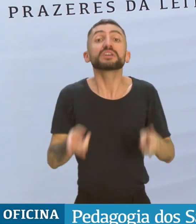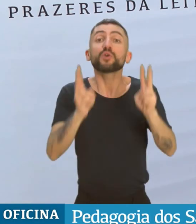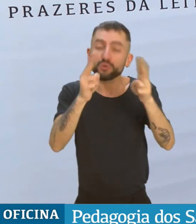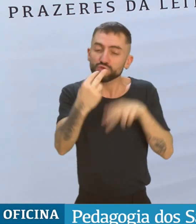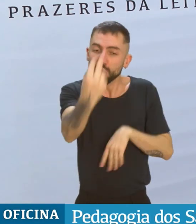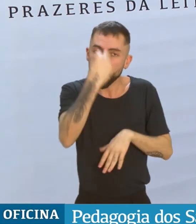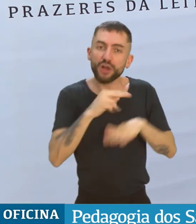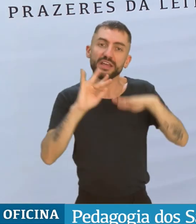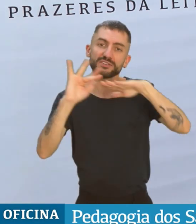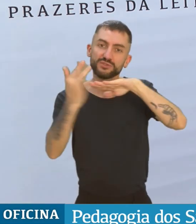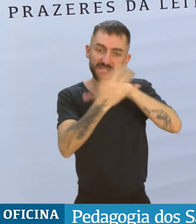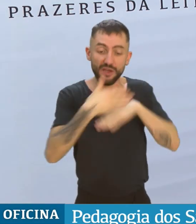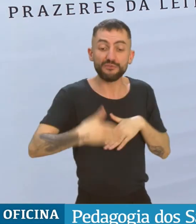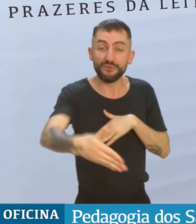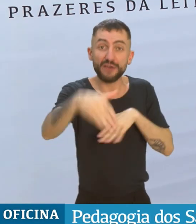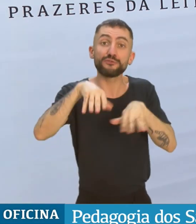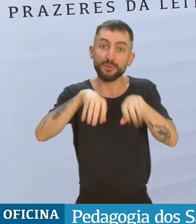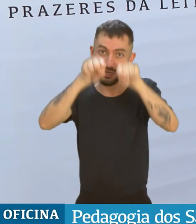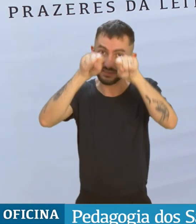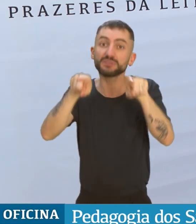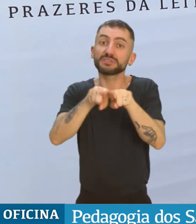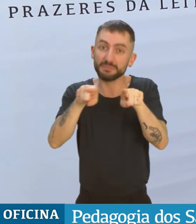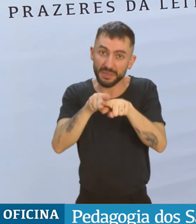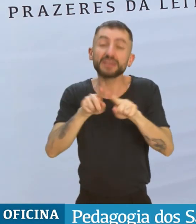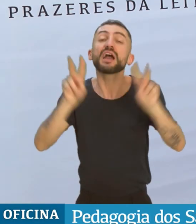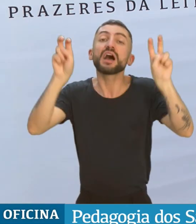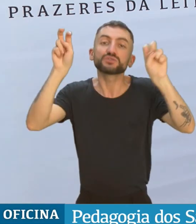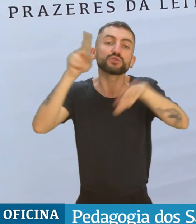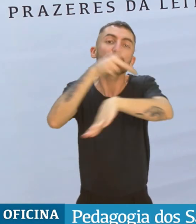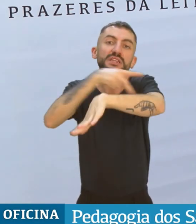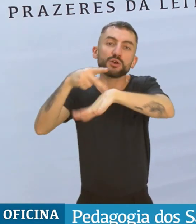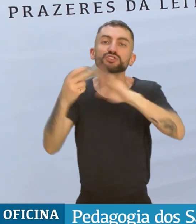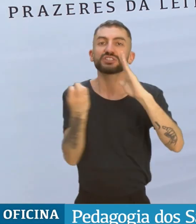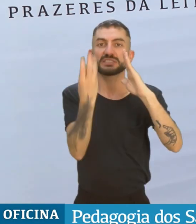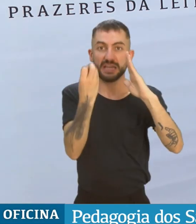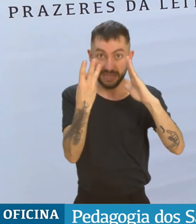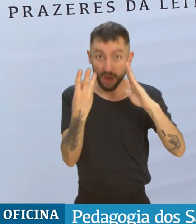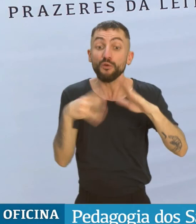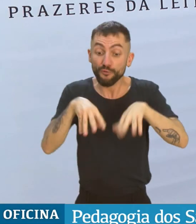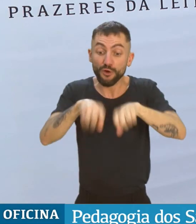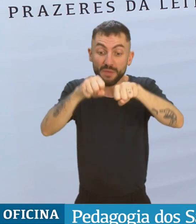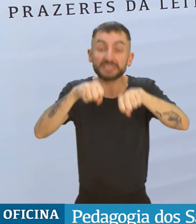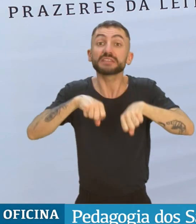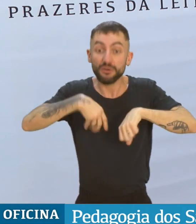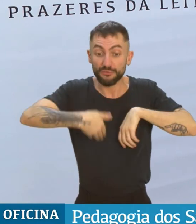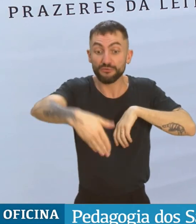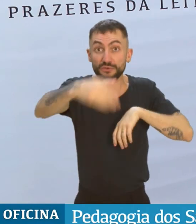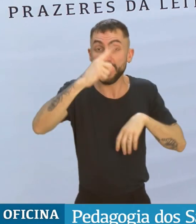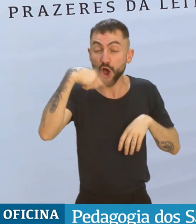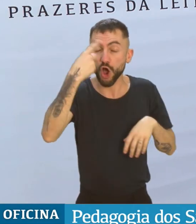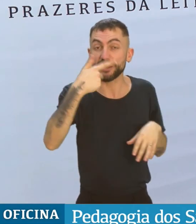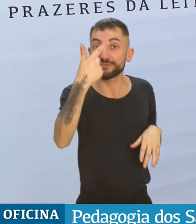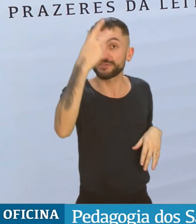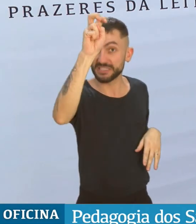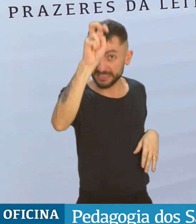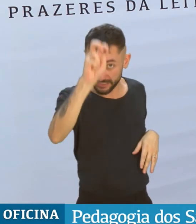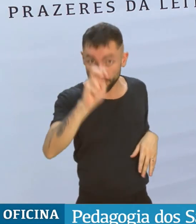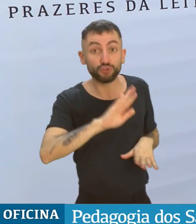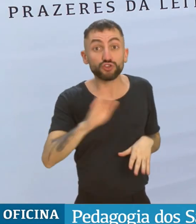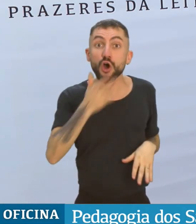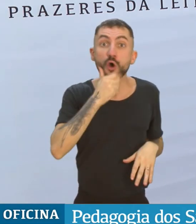minhas redes sociais que a gente vai ter uma formação maior do Pedagogia de Saraus, de 25 horas. Isso é só para os fortes, para as